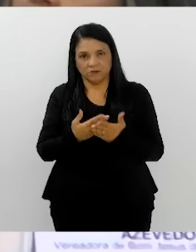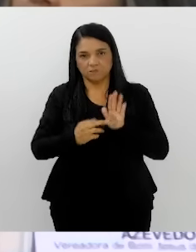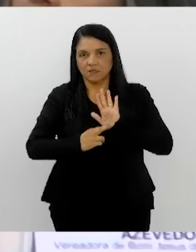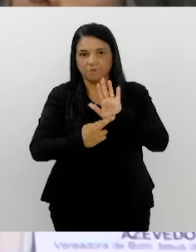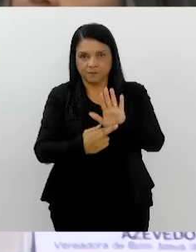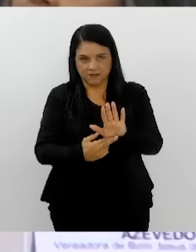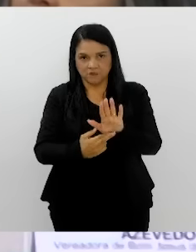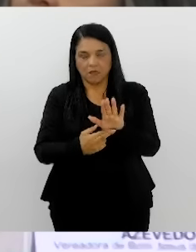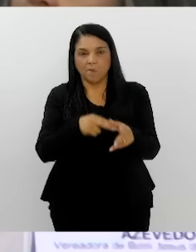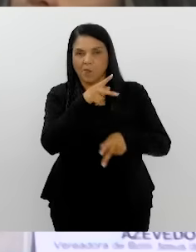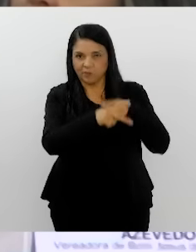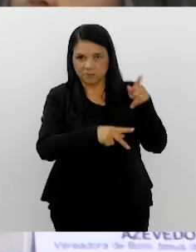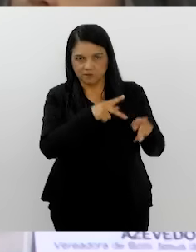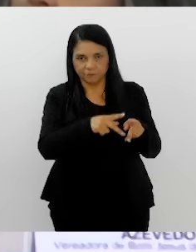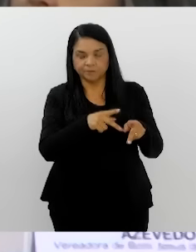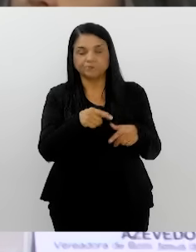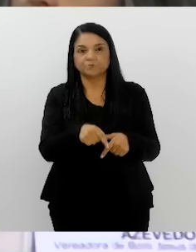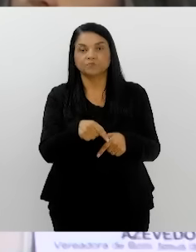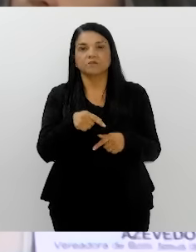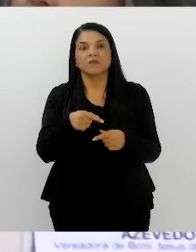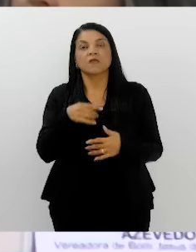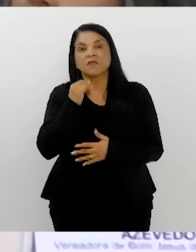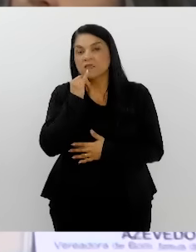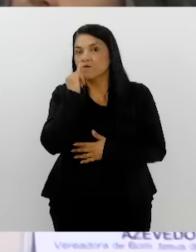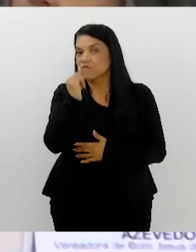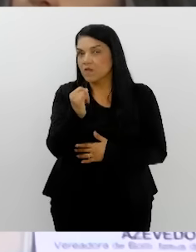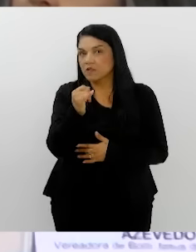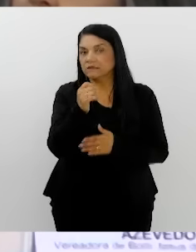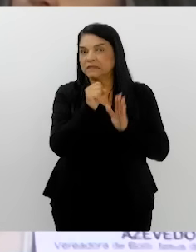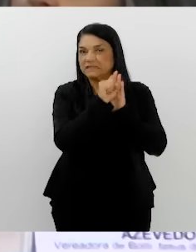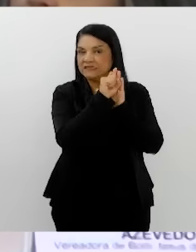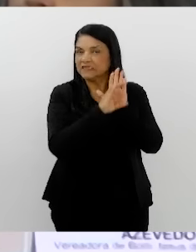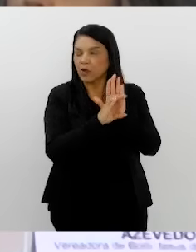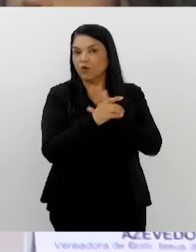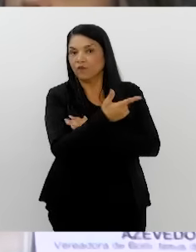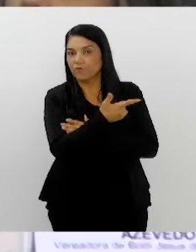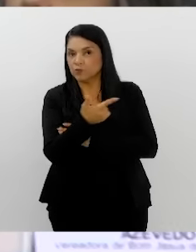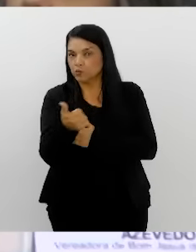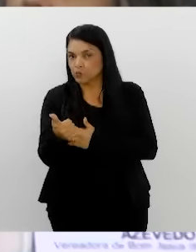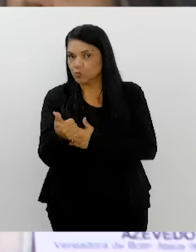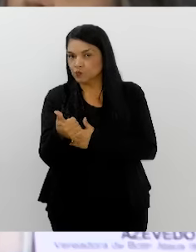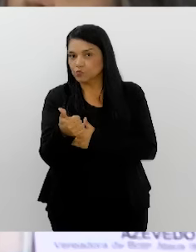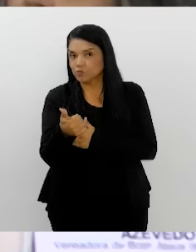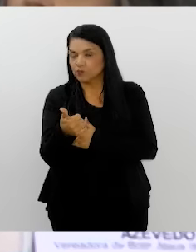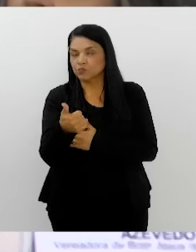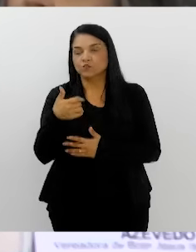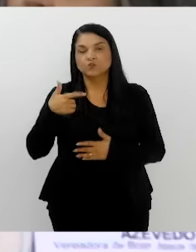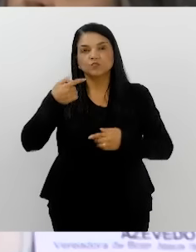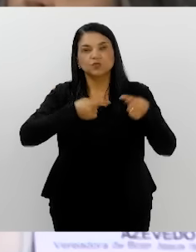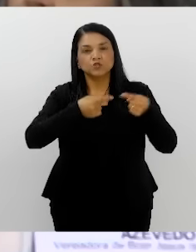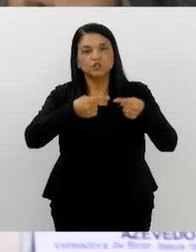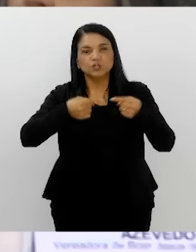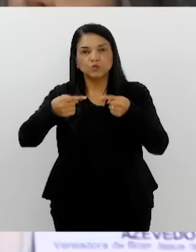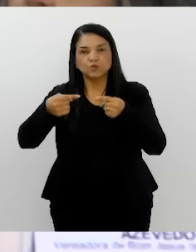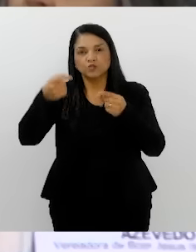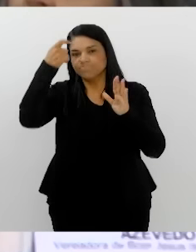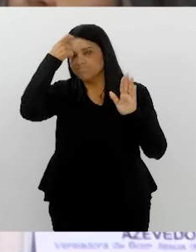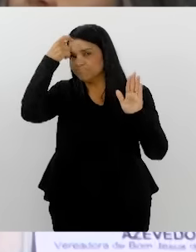E digo, em pleno século XXI, onde se discute inteligência